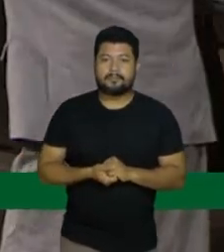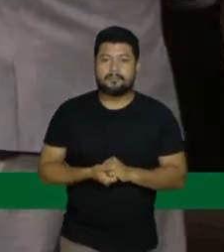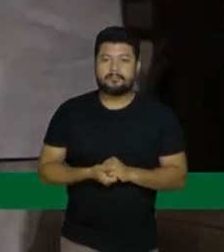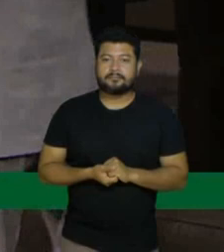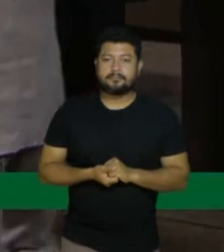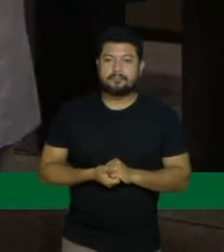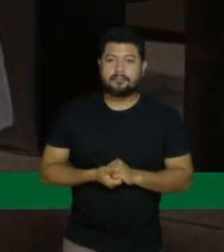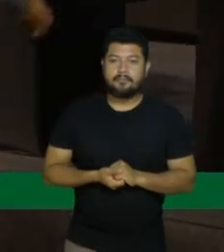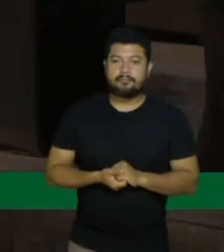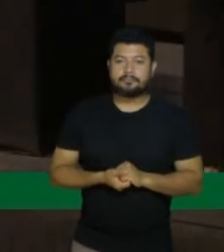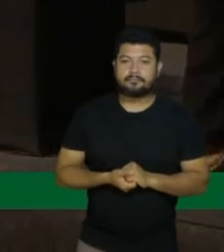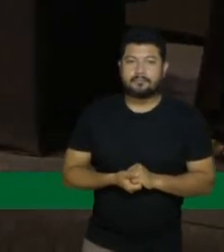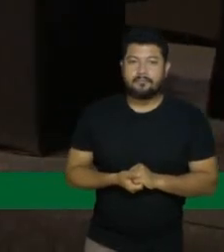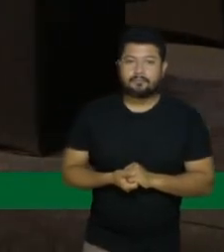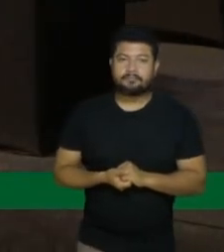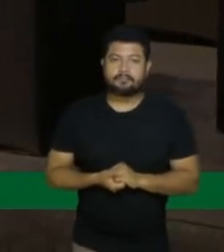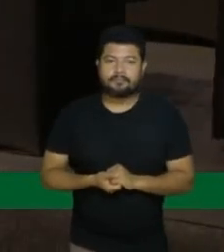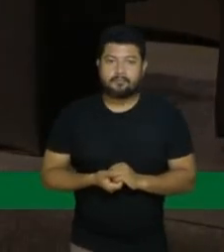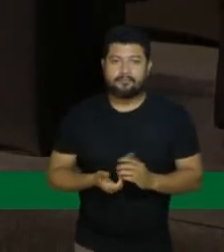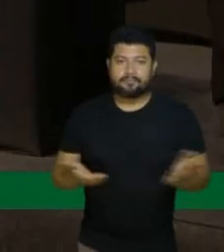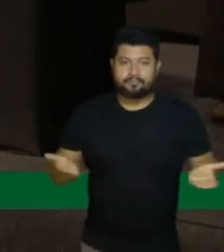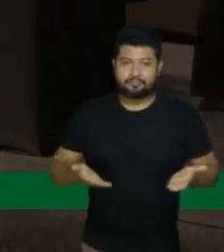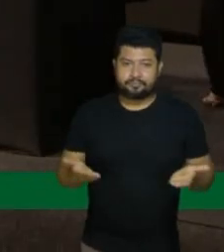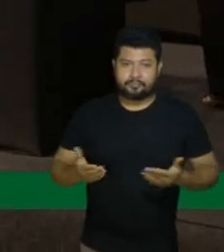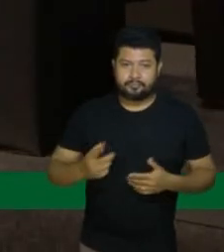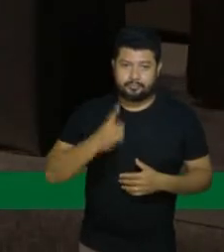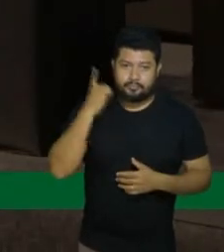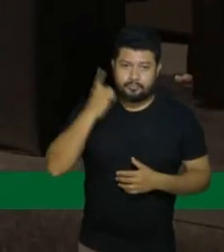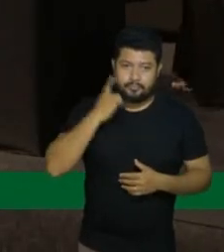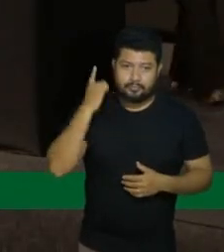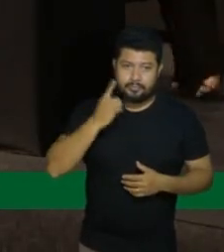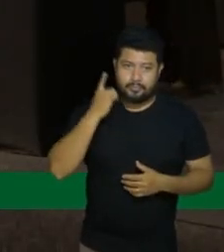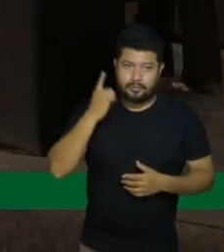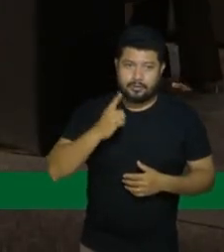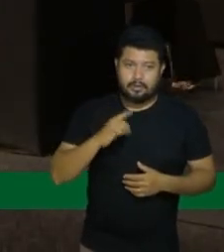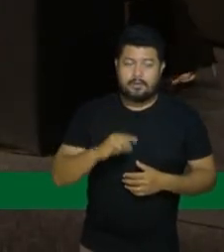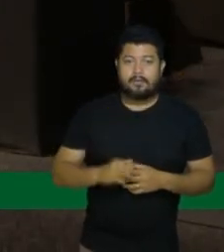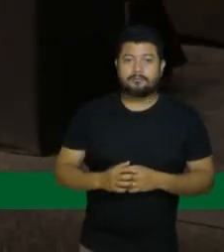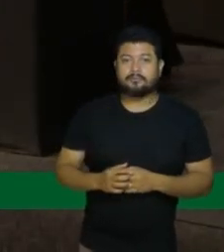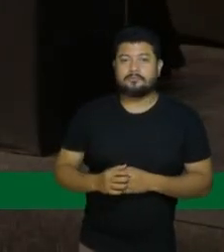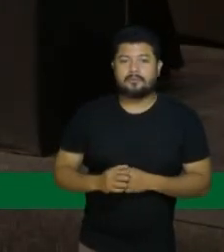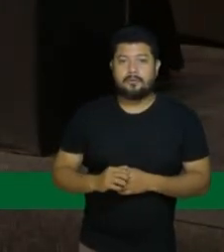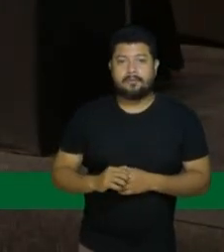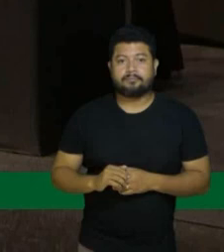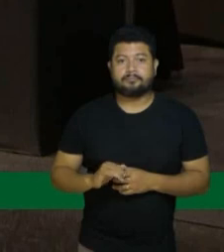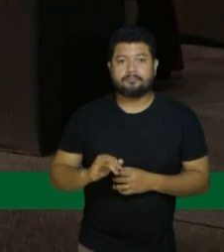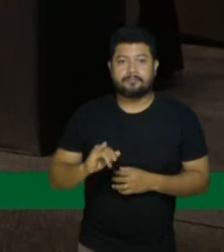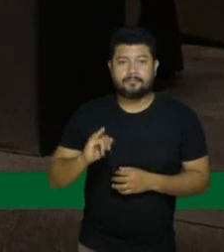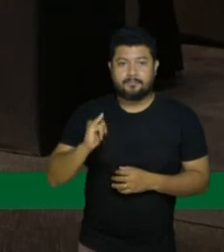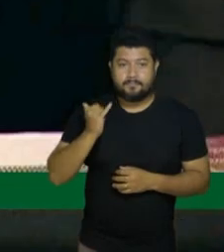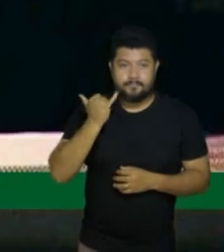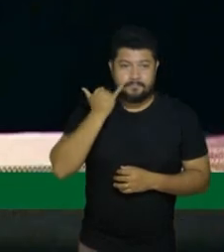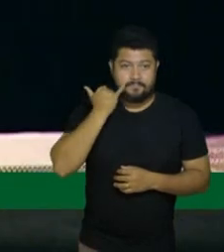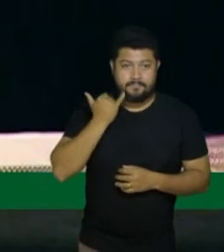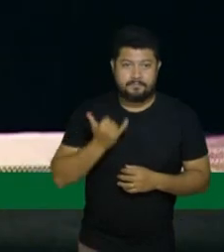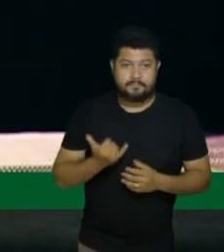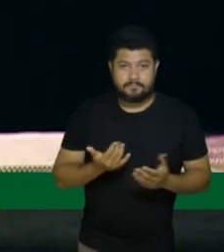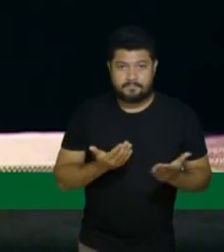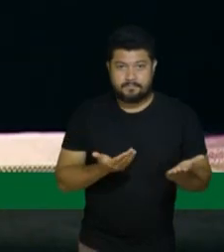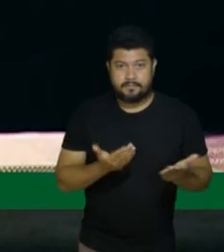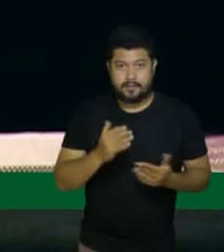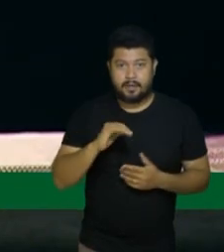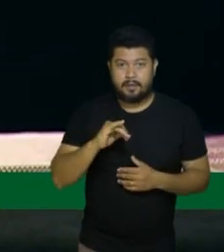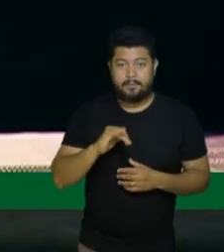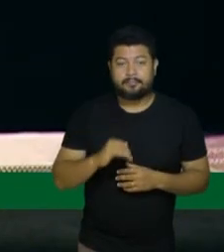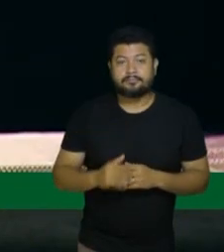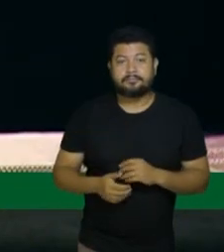Blumenau Deputado Ger gerry cônsole convido vossa excelência já que está regimentalmente trajado para que sente conosco no plenário